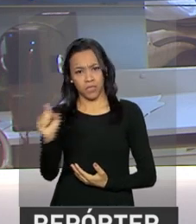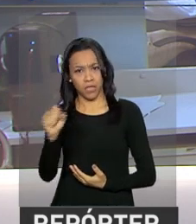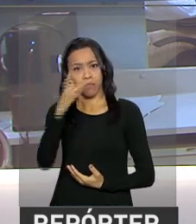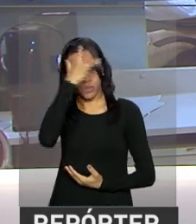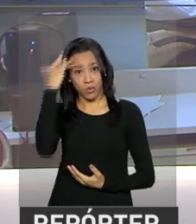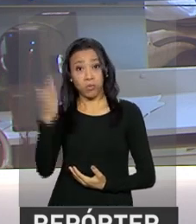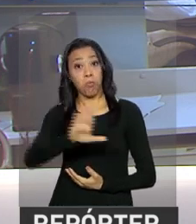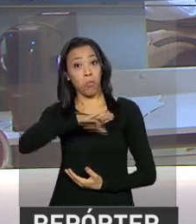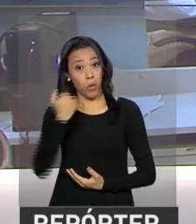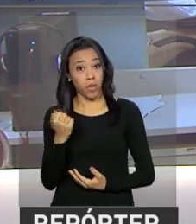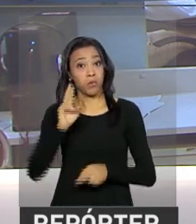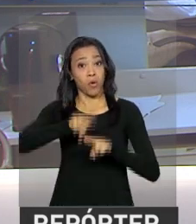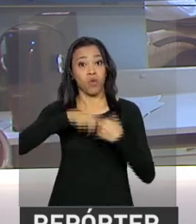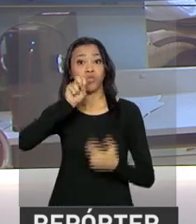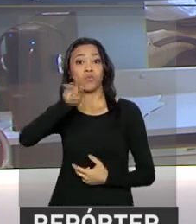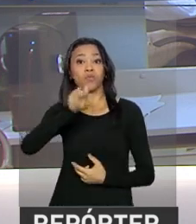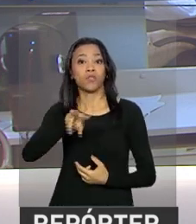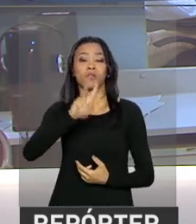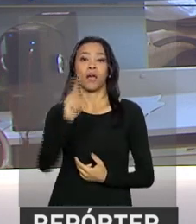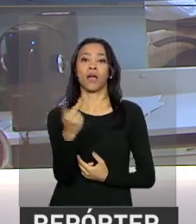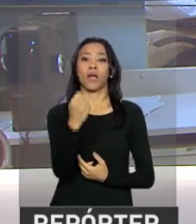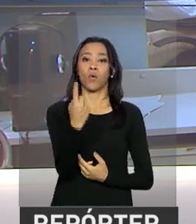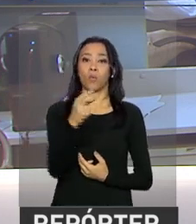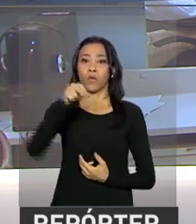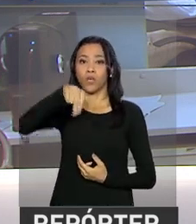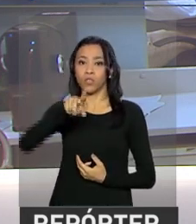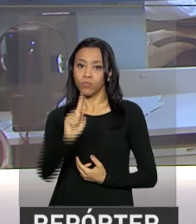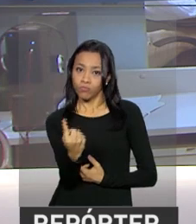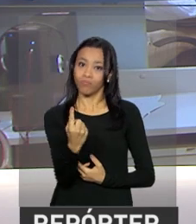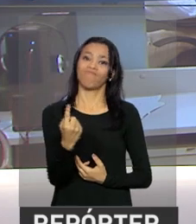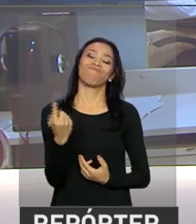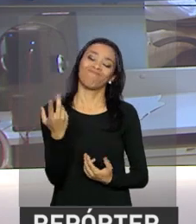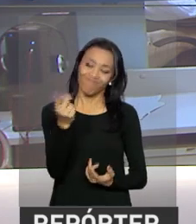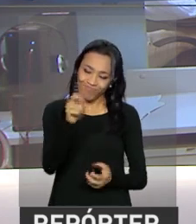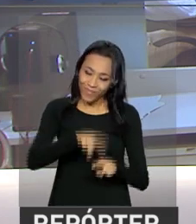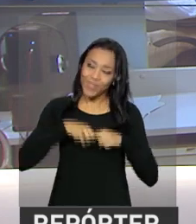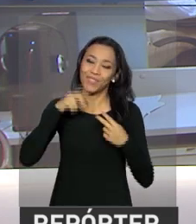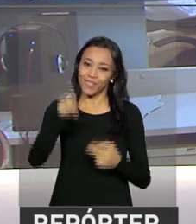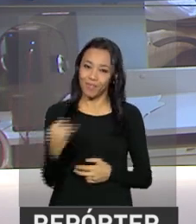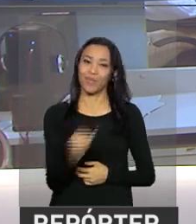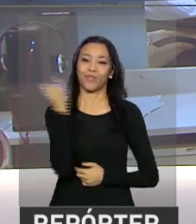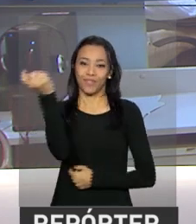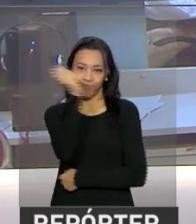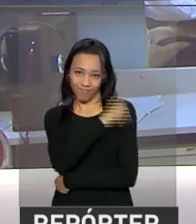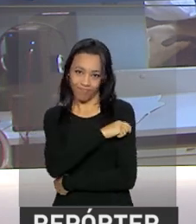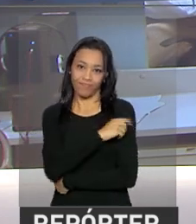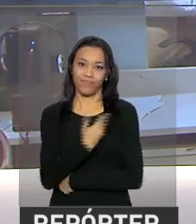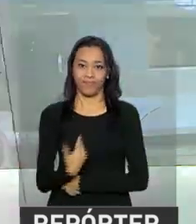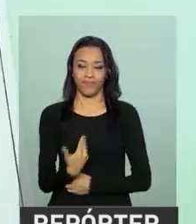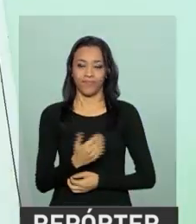em decorrência do vírus H1N1, segundo o Ministério da Saúde. Daí a importância de tomar a vacina.